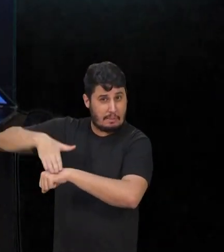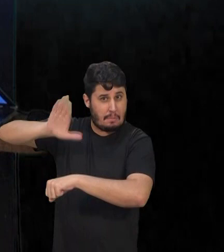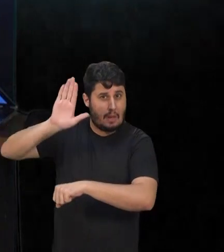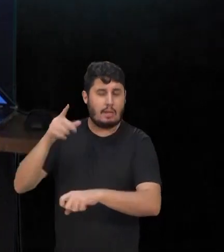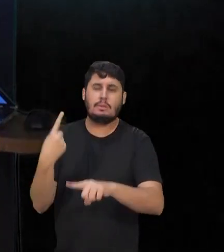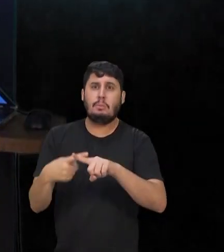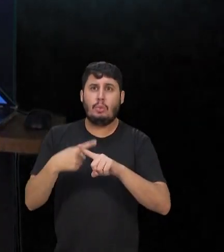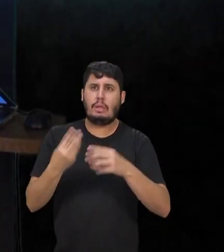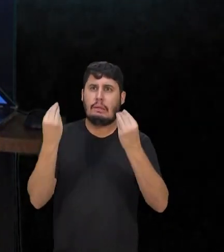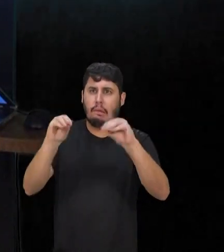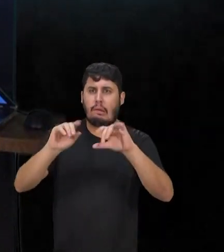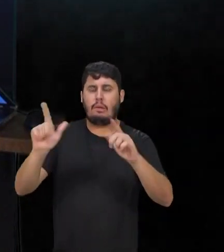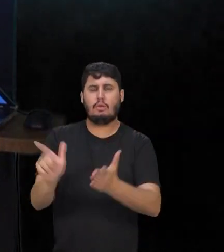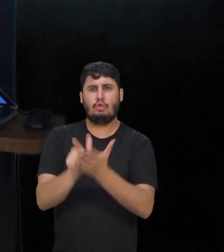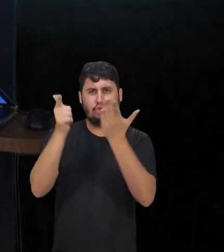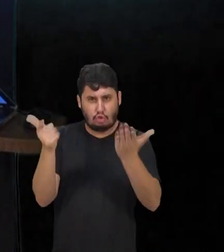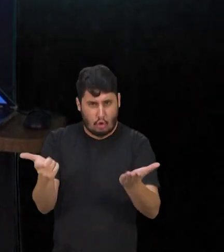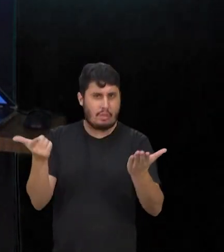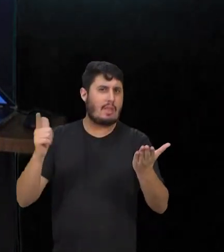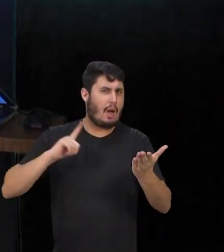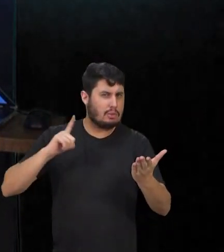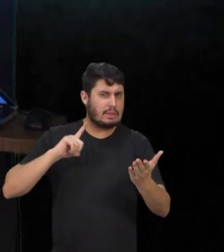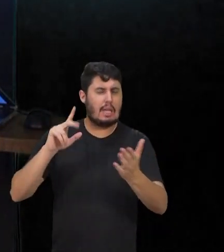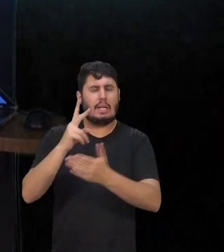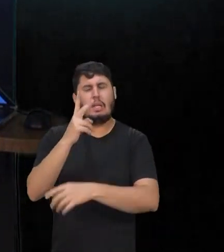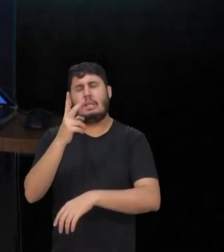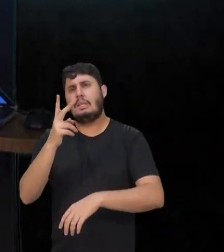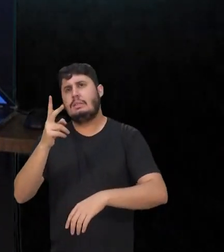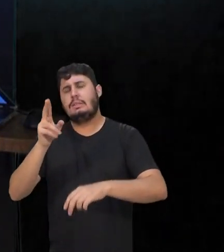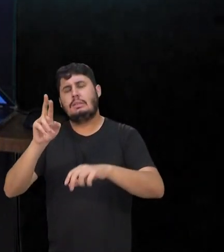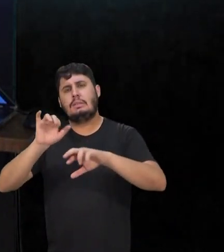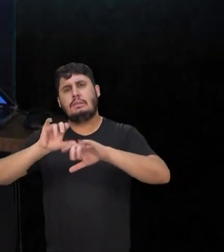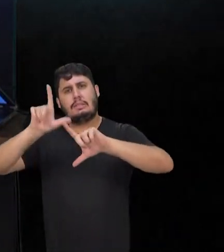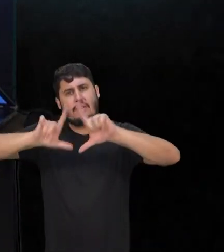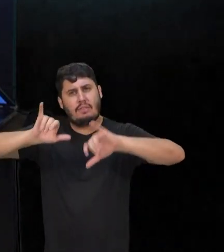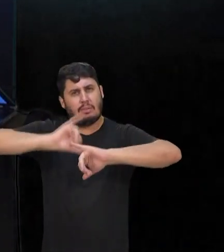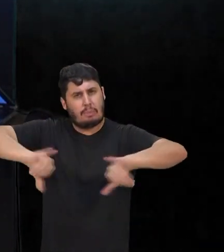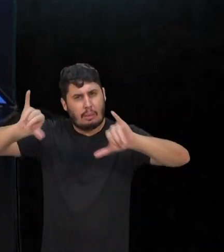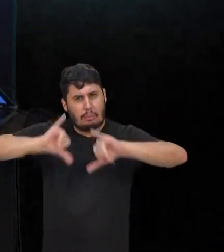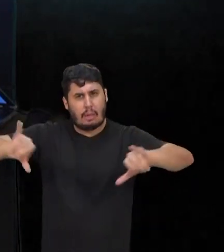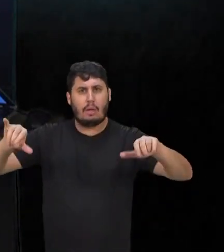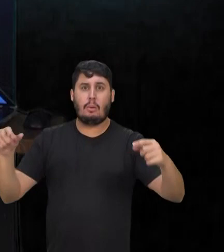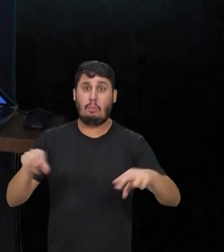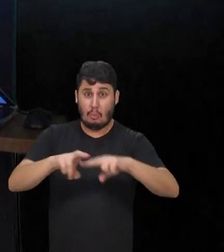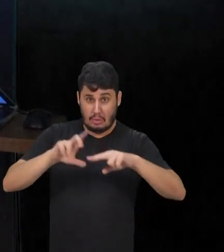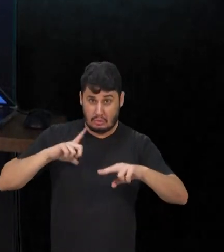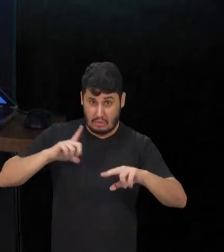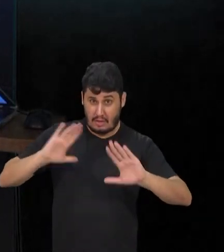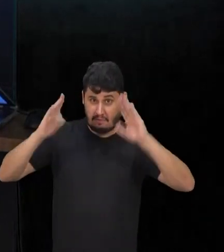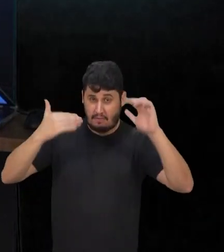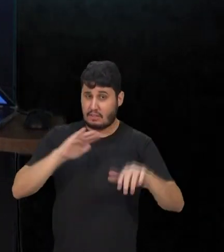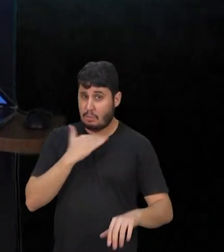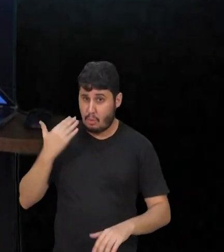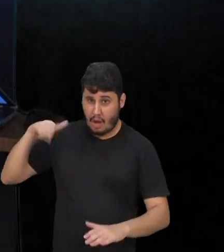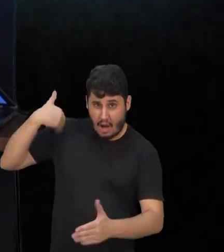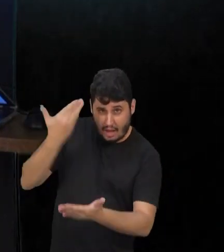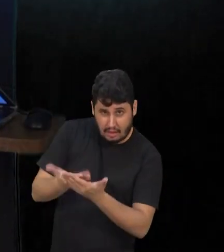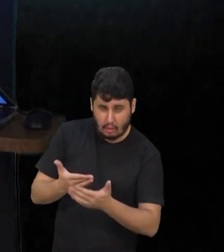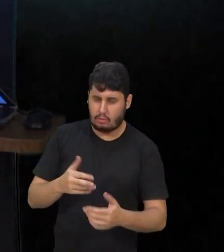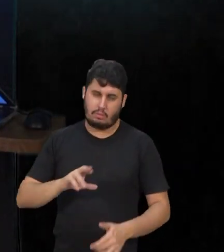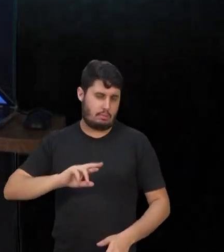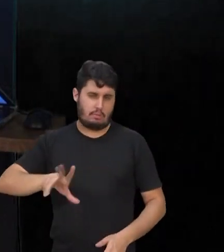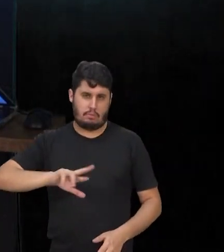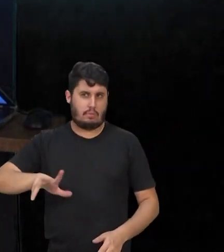lá nos noticiários, é isso que faz com que a festa dure até os dias de hoje? Não. A proibição